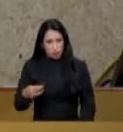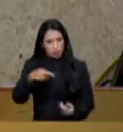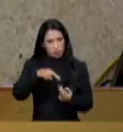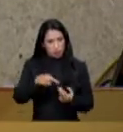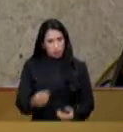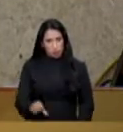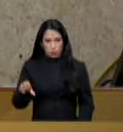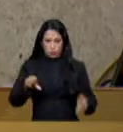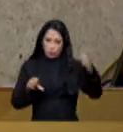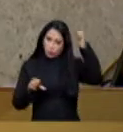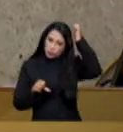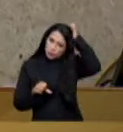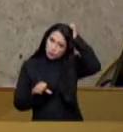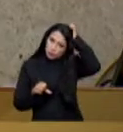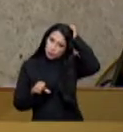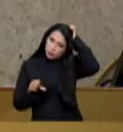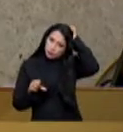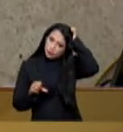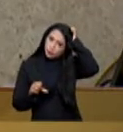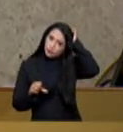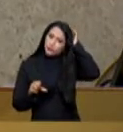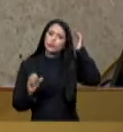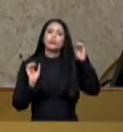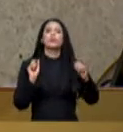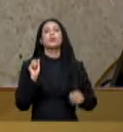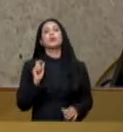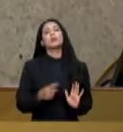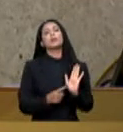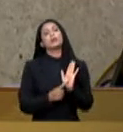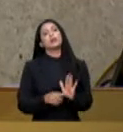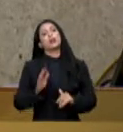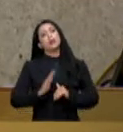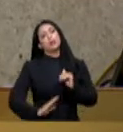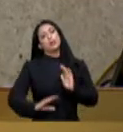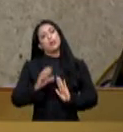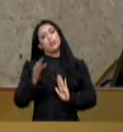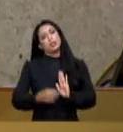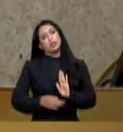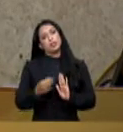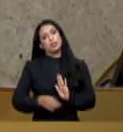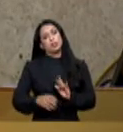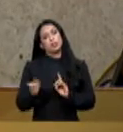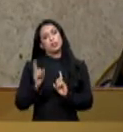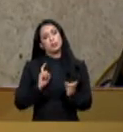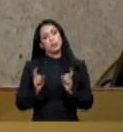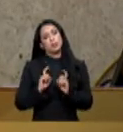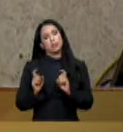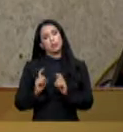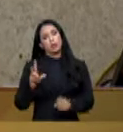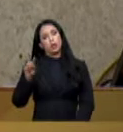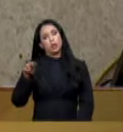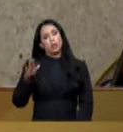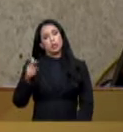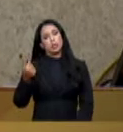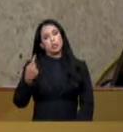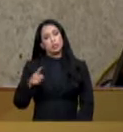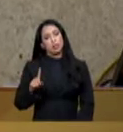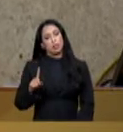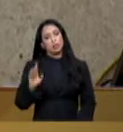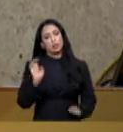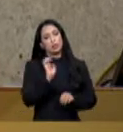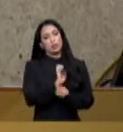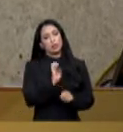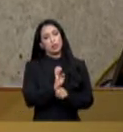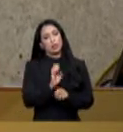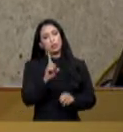da Constituição Federal, estabelece a competência administrativa compartilhada entre a União, Estado, Distrito